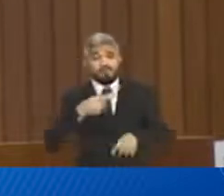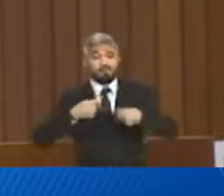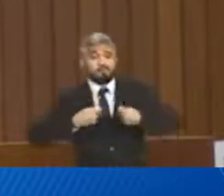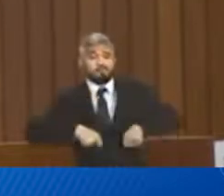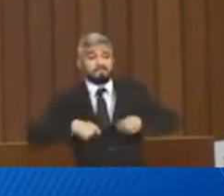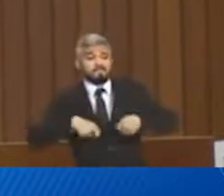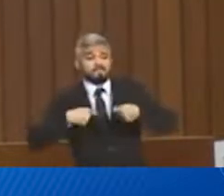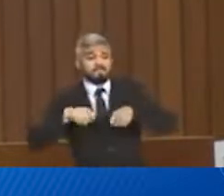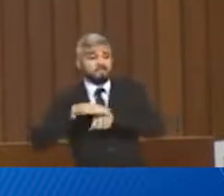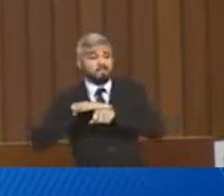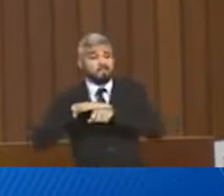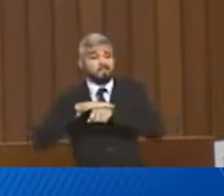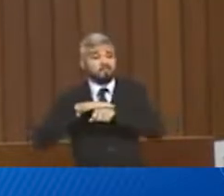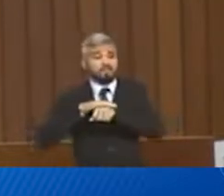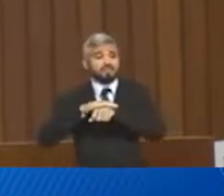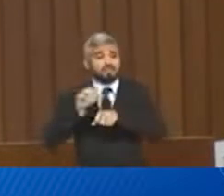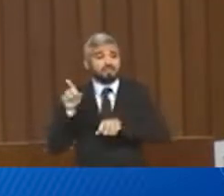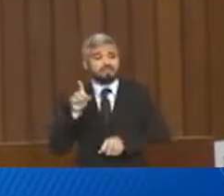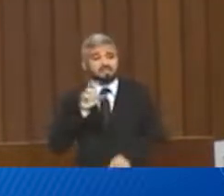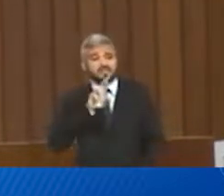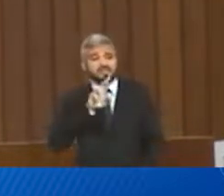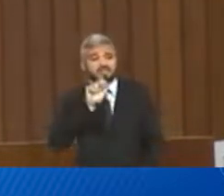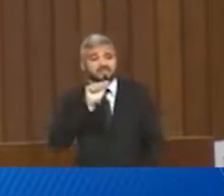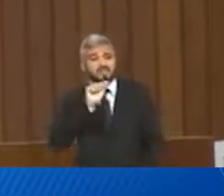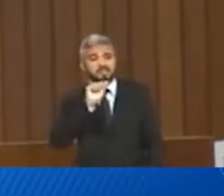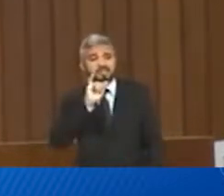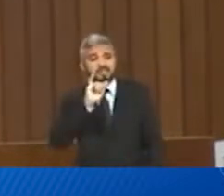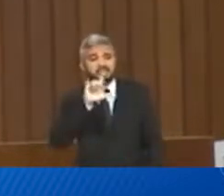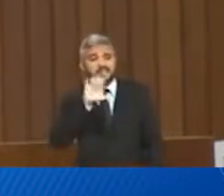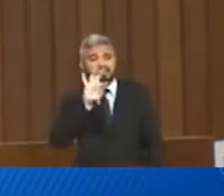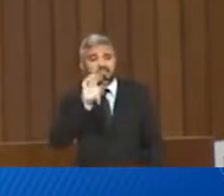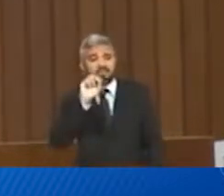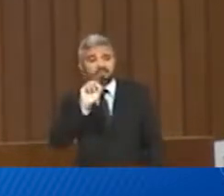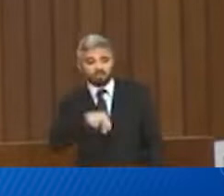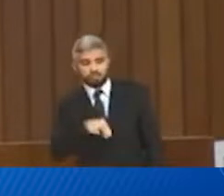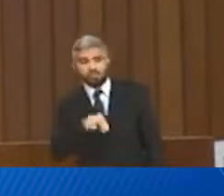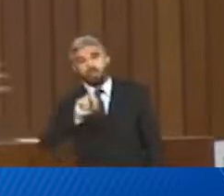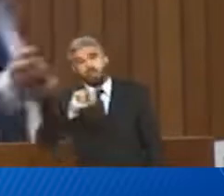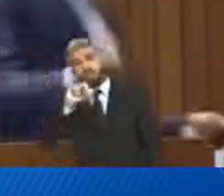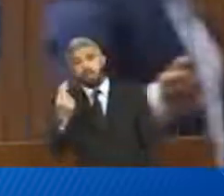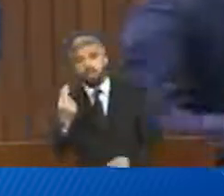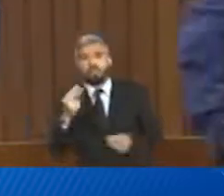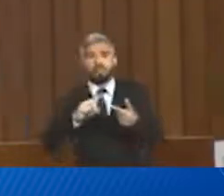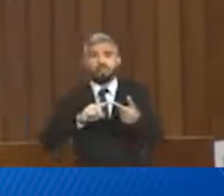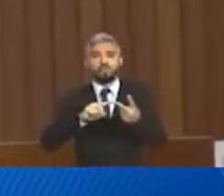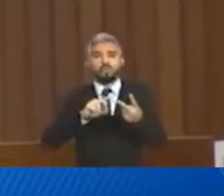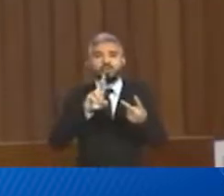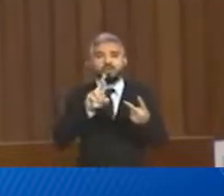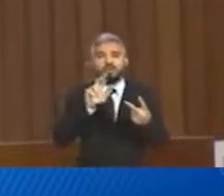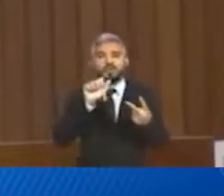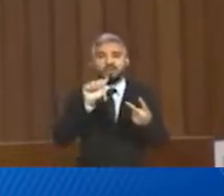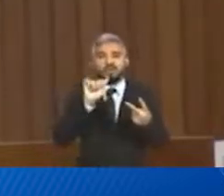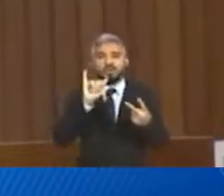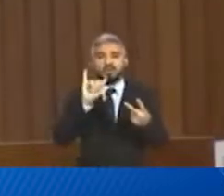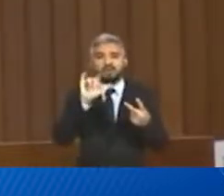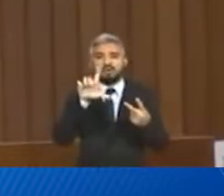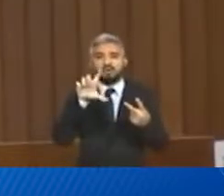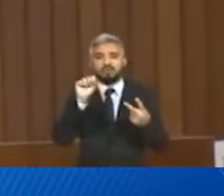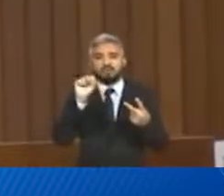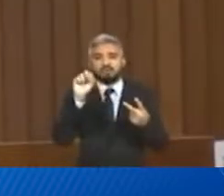falar com Railton o para o vereador Railson que foram os grupos derrotados na eleição